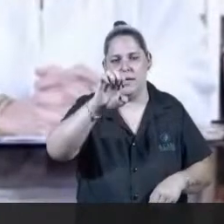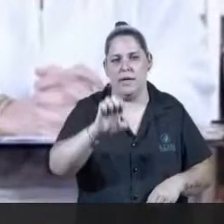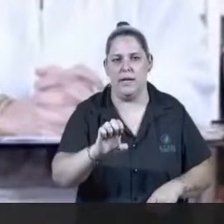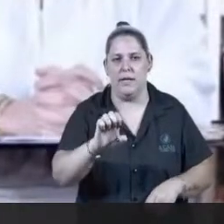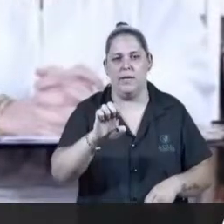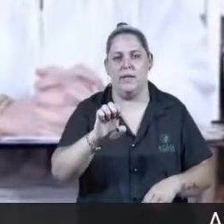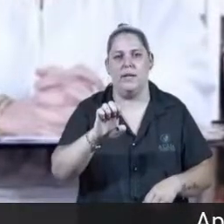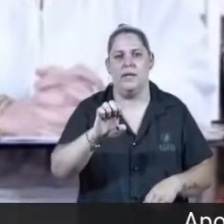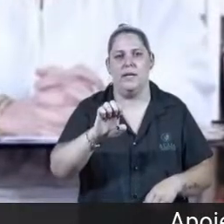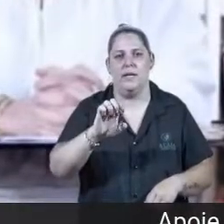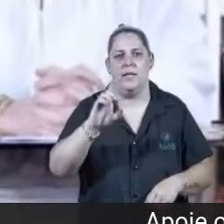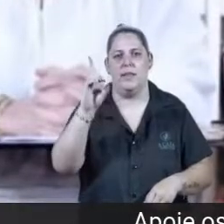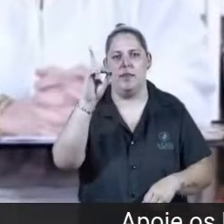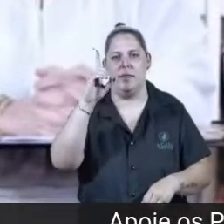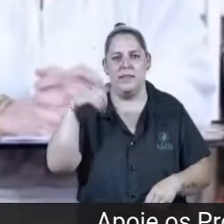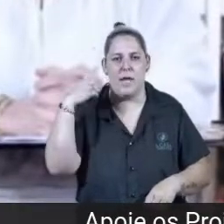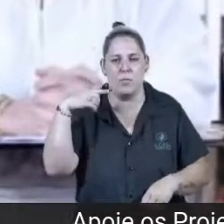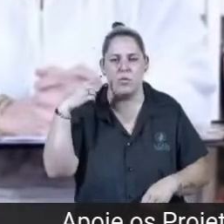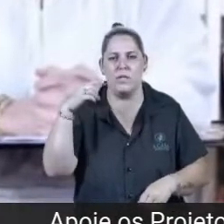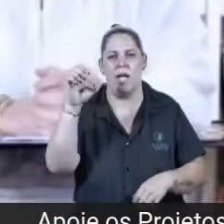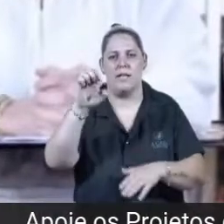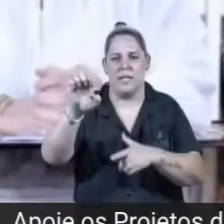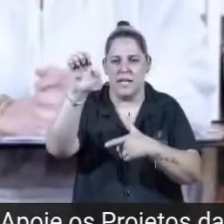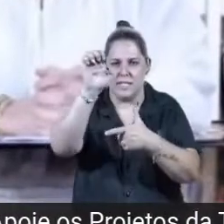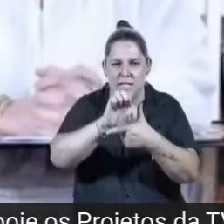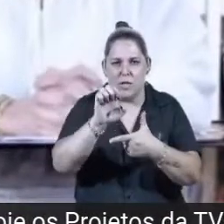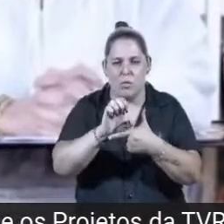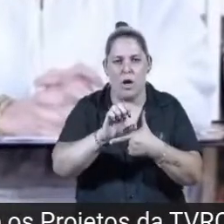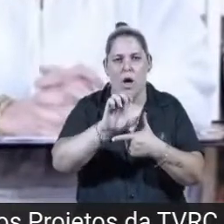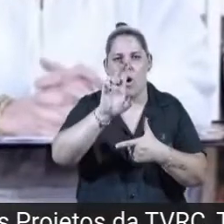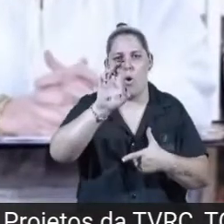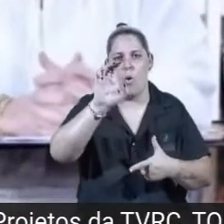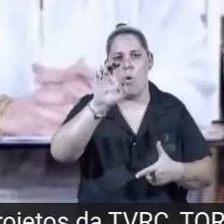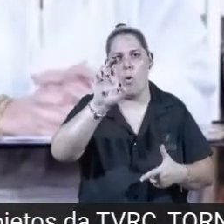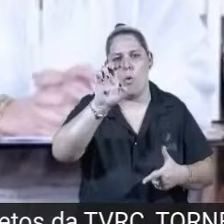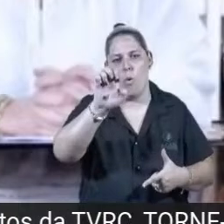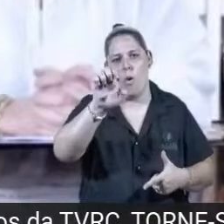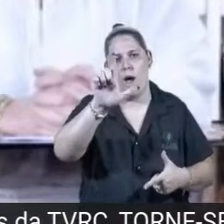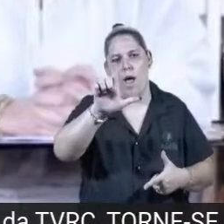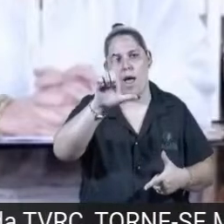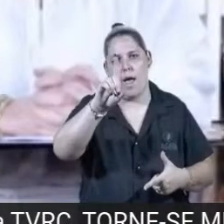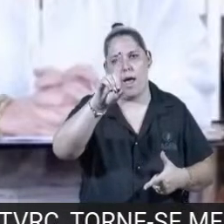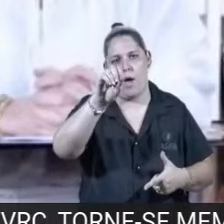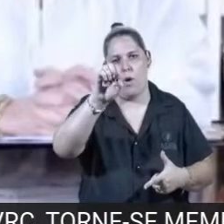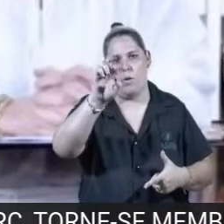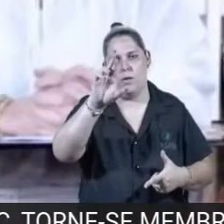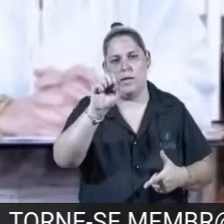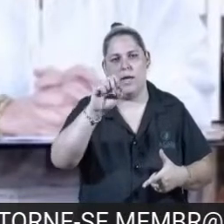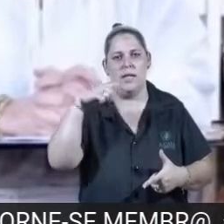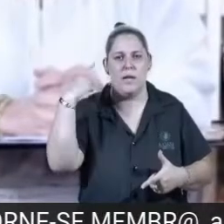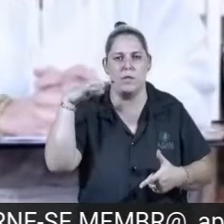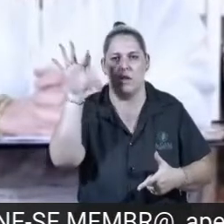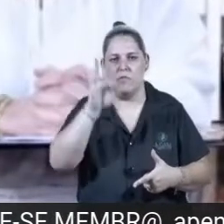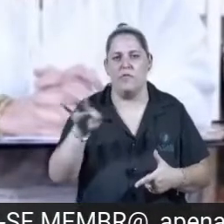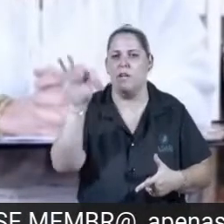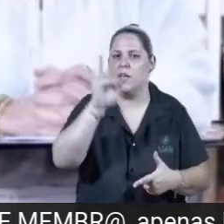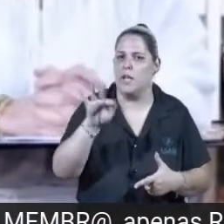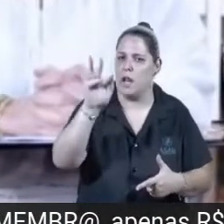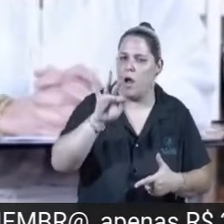dos Trabalhadores, companheiro Helder, deputado federal, companheiro João Coser,